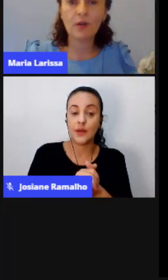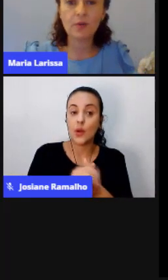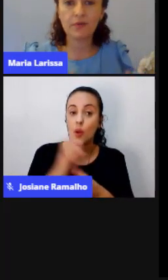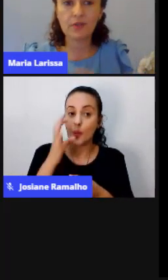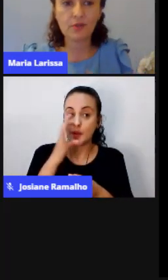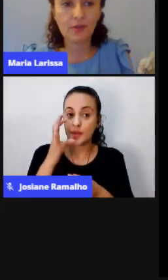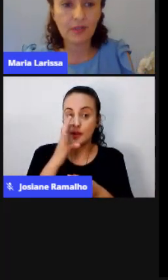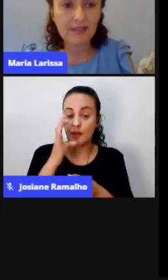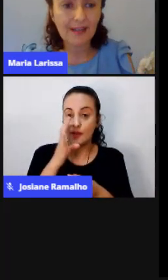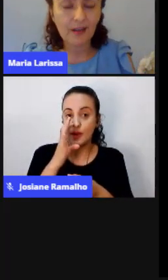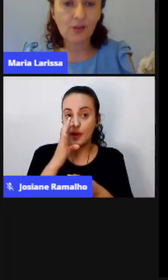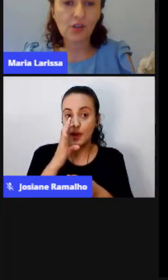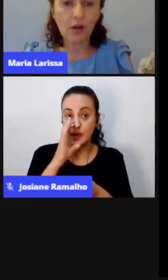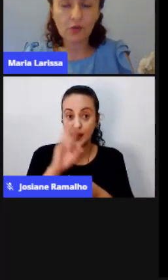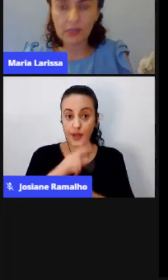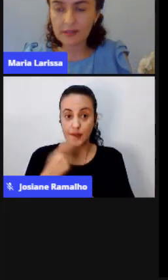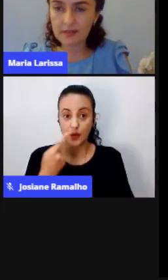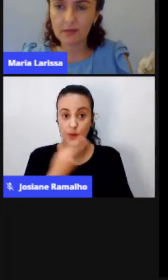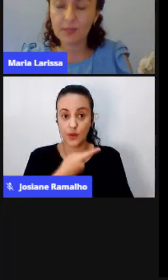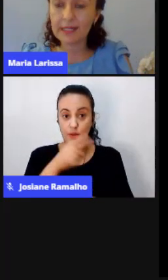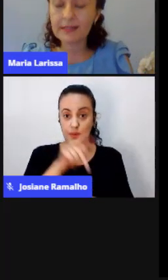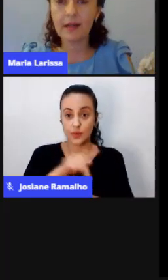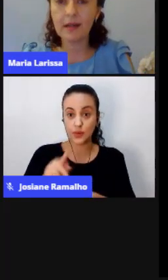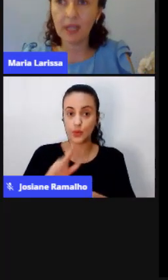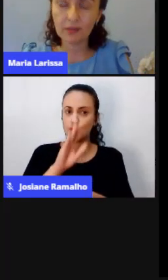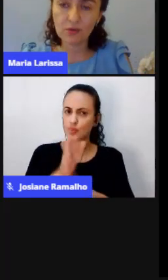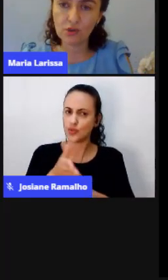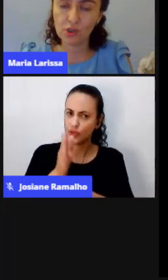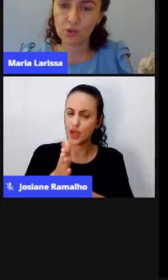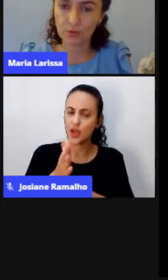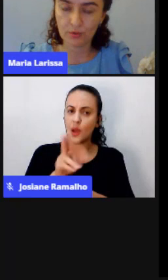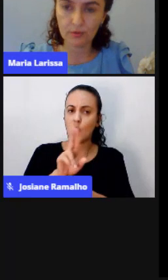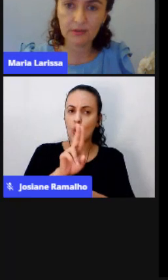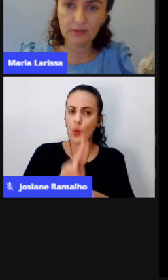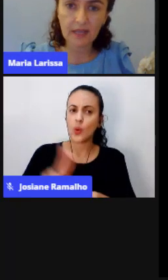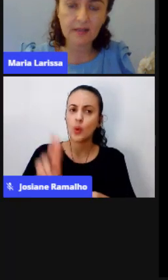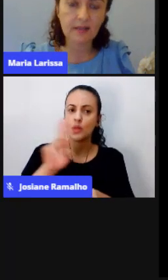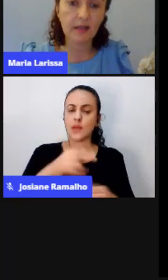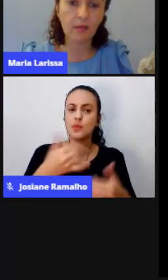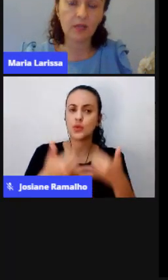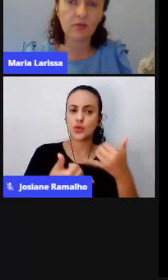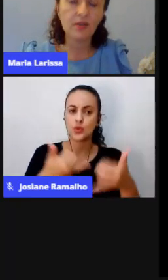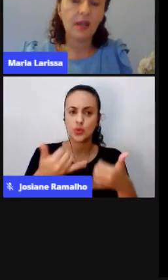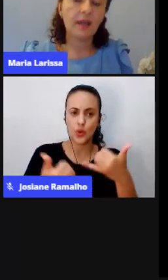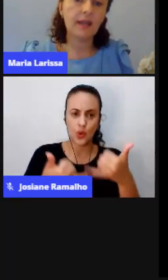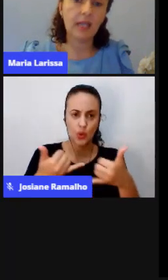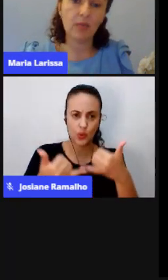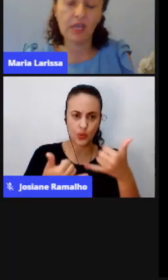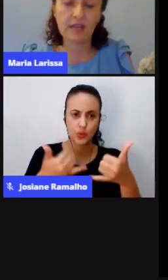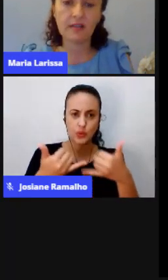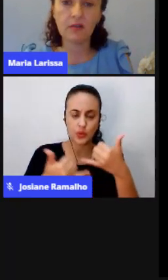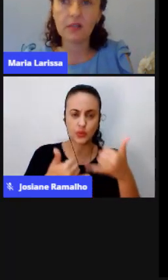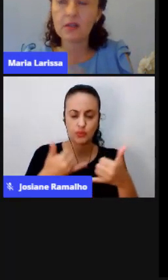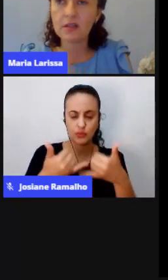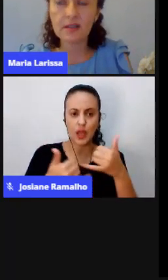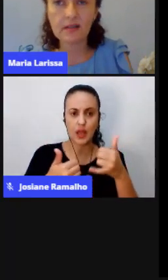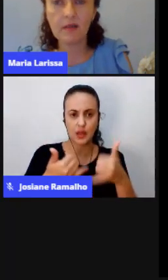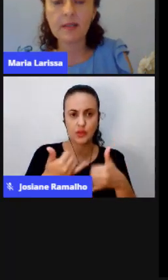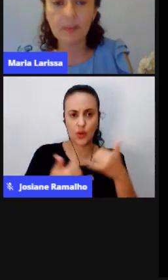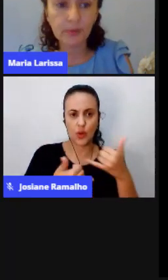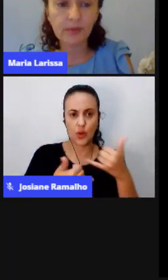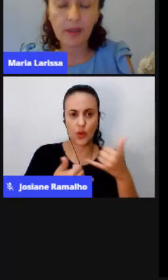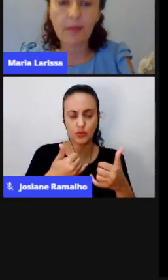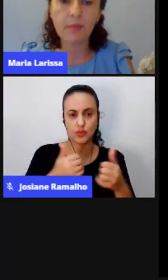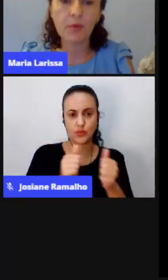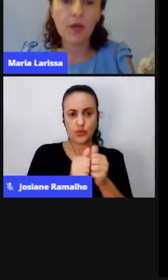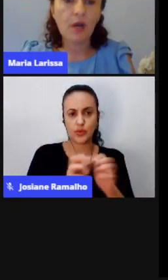frisar que nós, professores, nós já utilizamos esses elementos de jogo, né, esses elementos da gamificação nas nossas